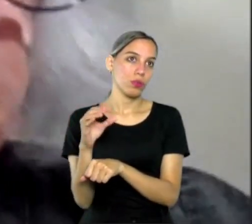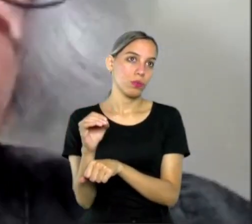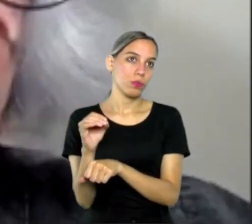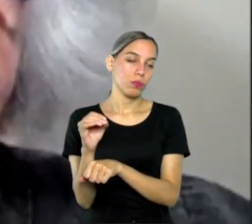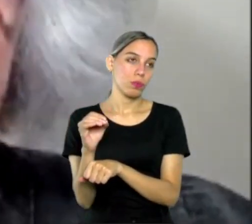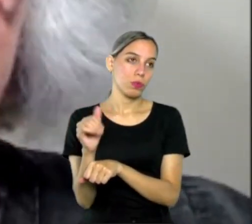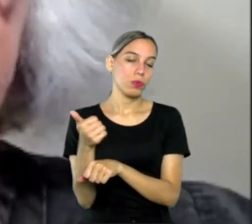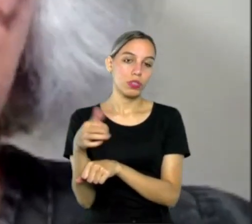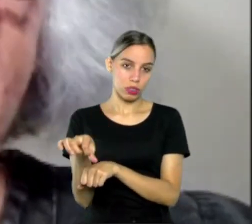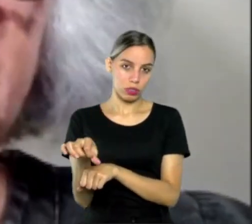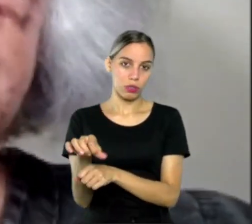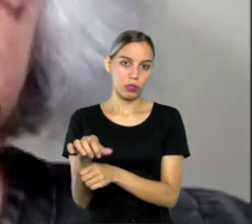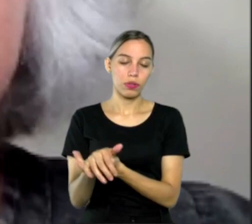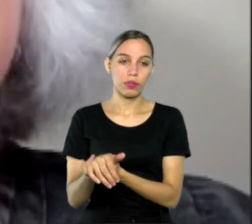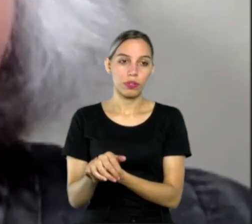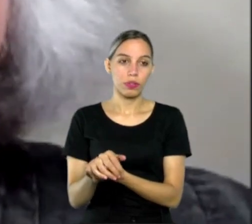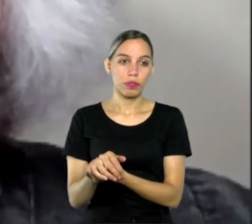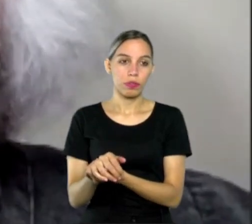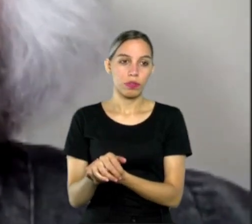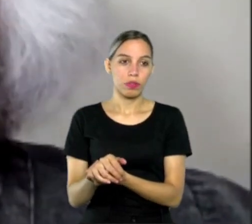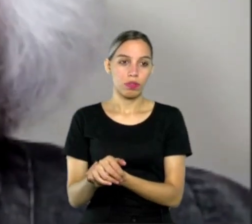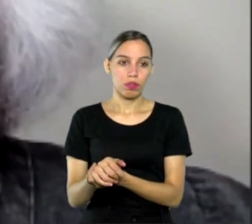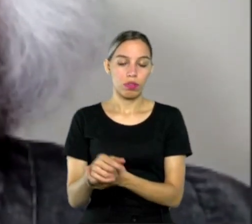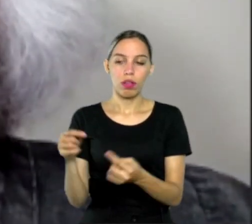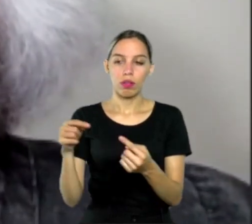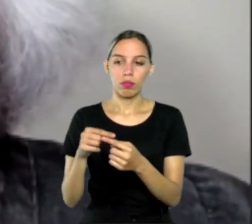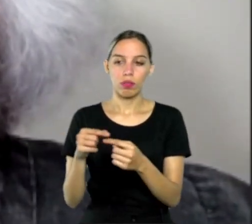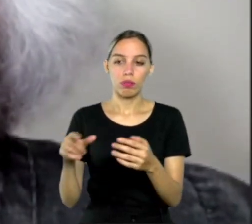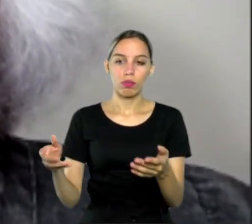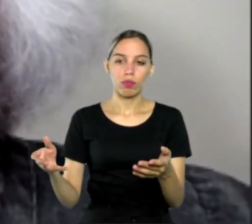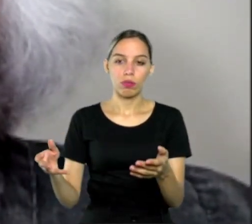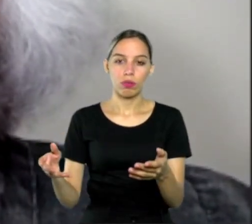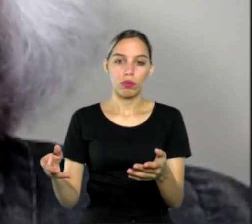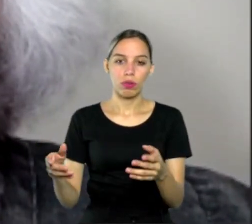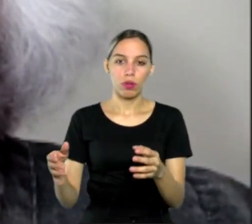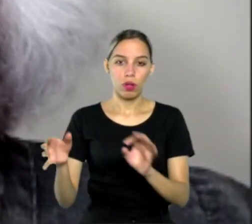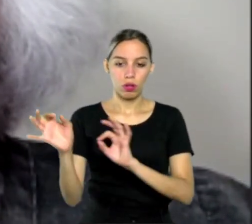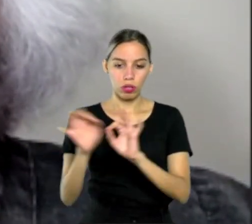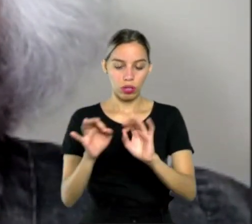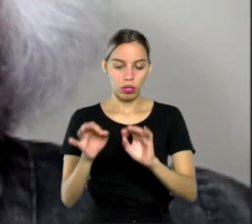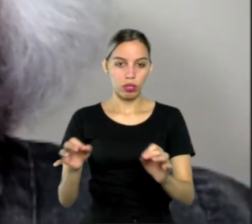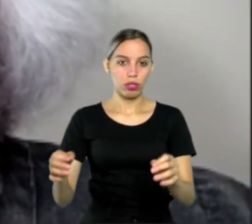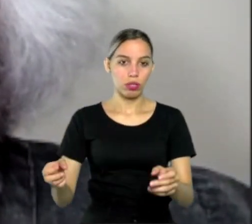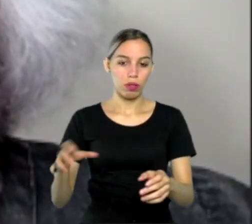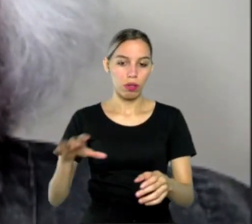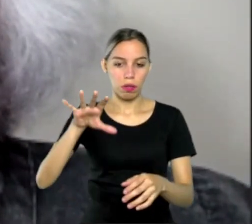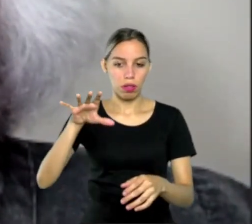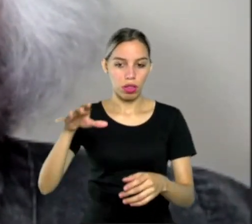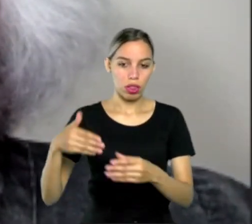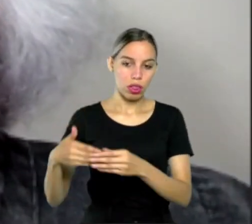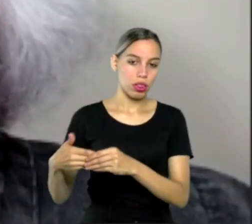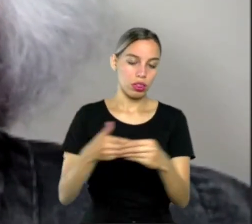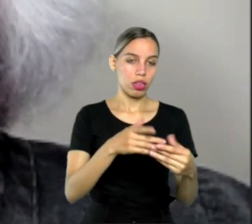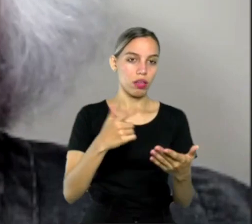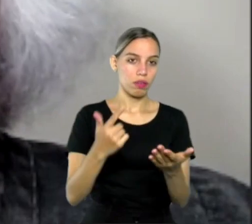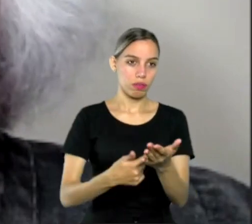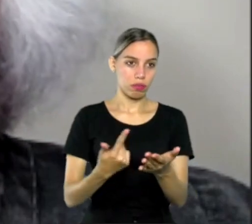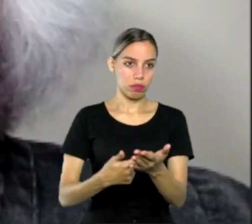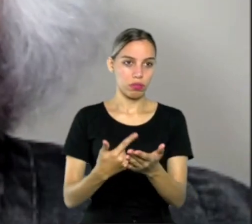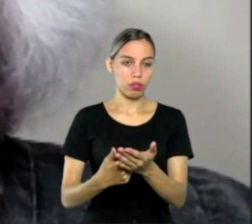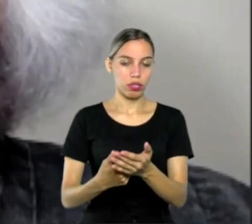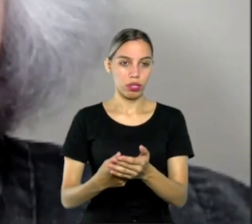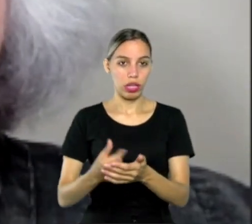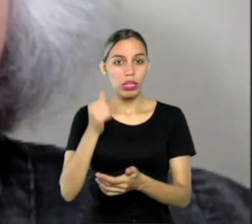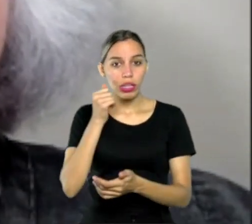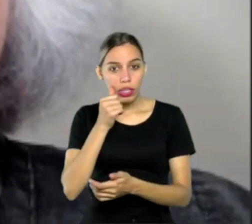2019. Projeto Leve um Livro, da Ana Elisa Ribeiro. Ela me convidou e fez um